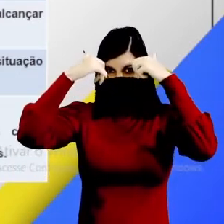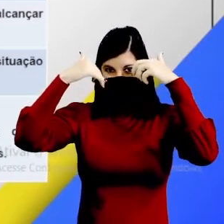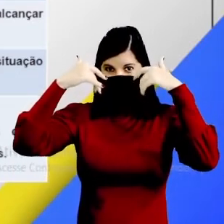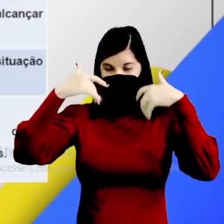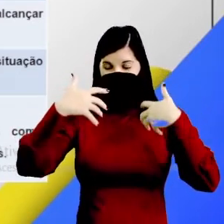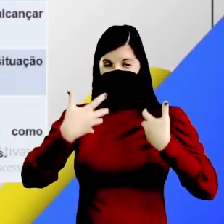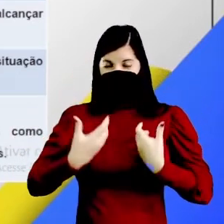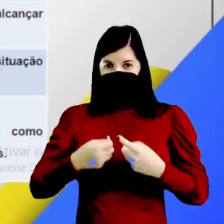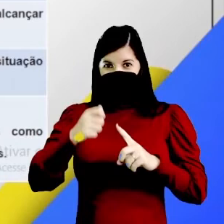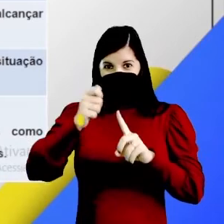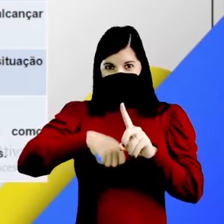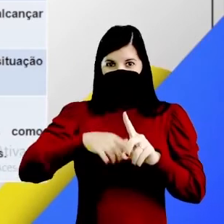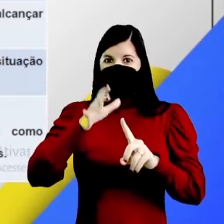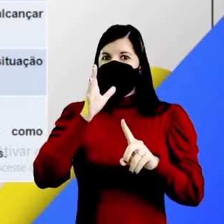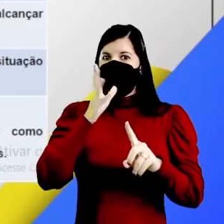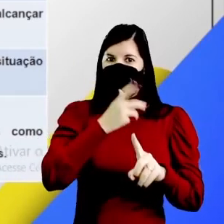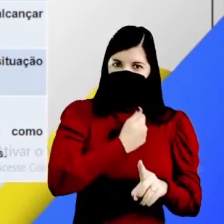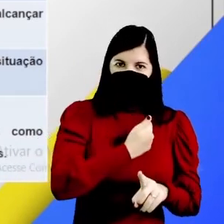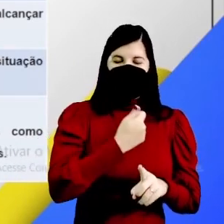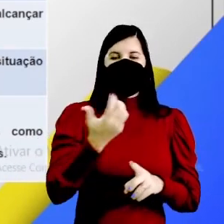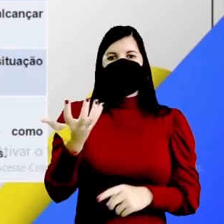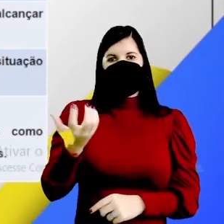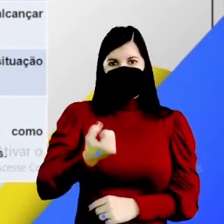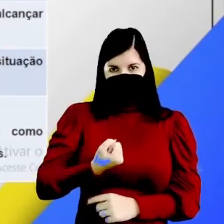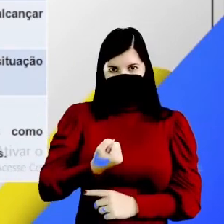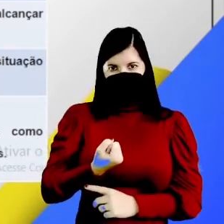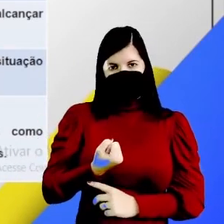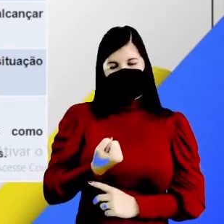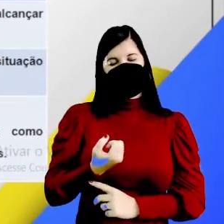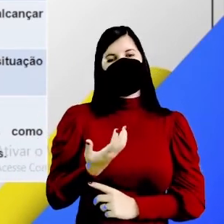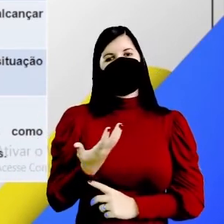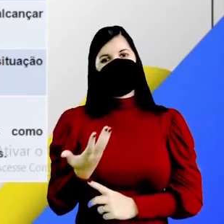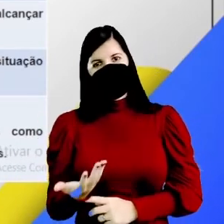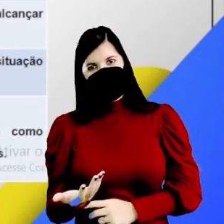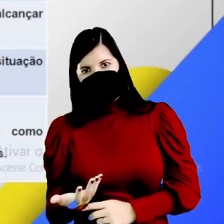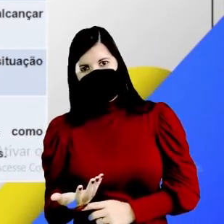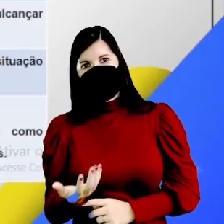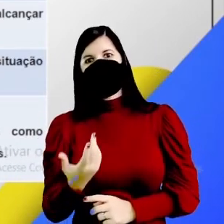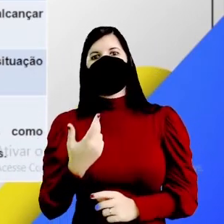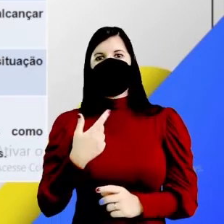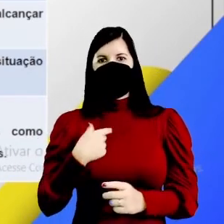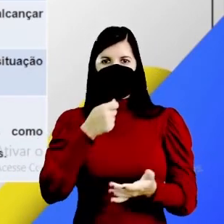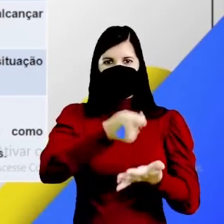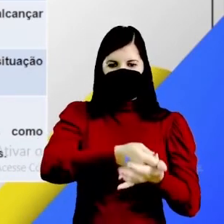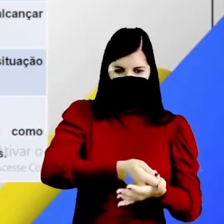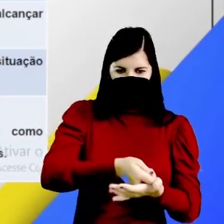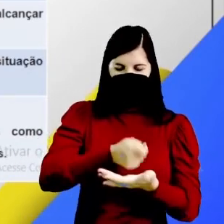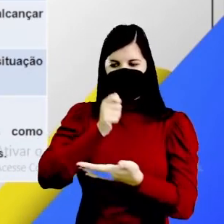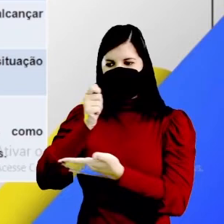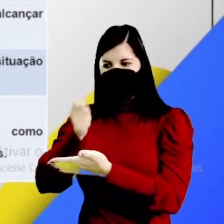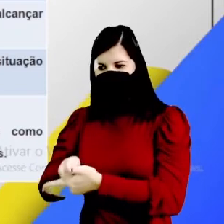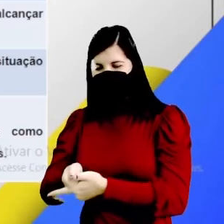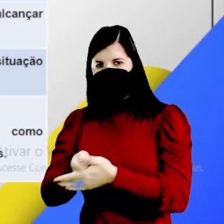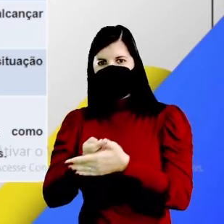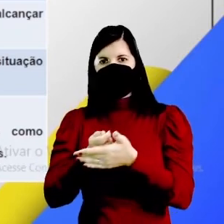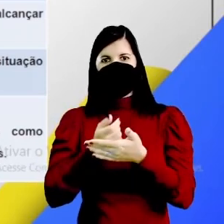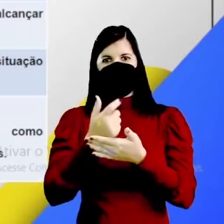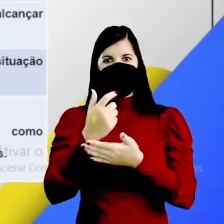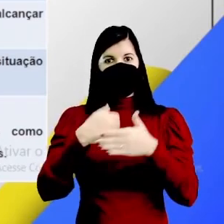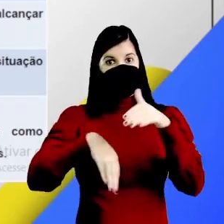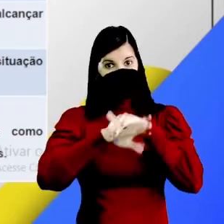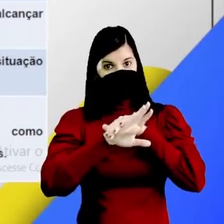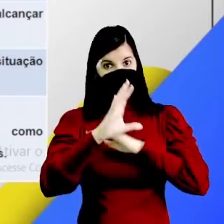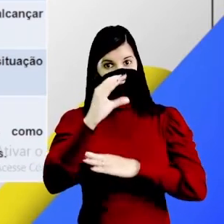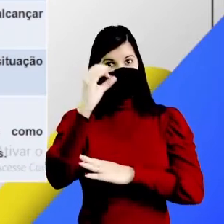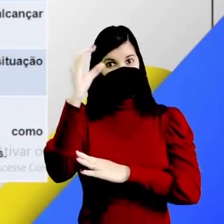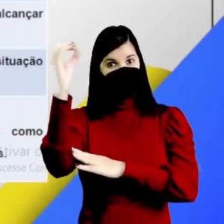né? Demorou, meu Deus, para chegar. Quando a gente recebe, a gente vai lá, paga as contas, deixa um valor para uma viagem,